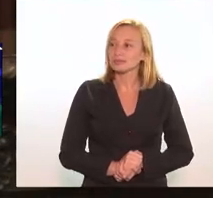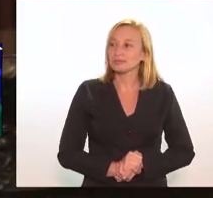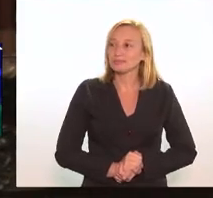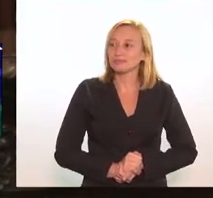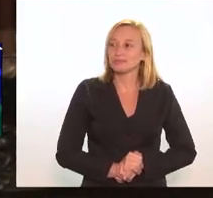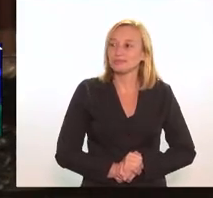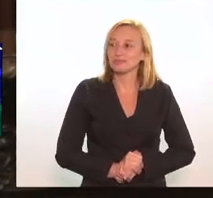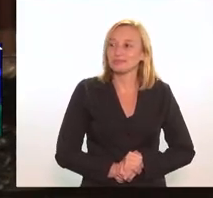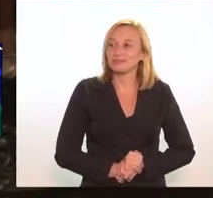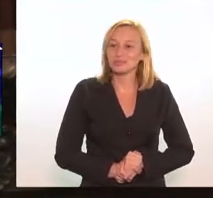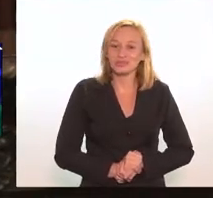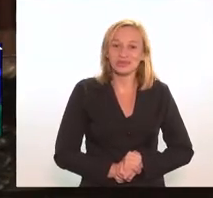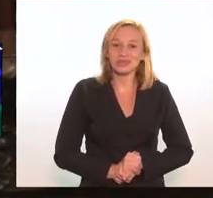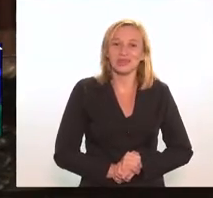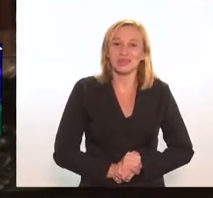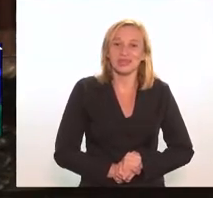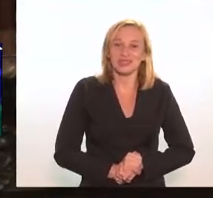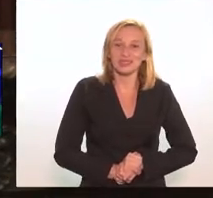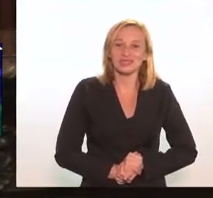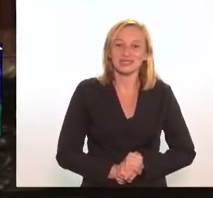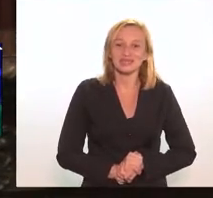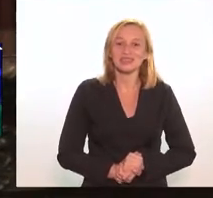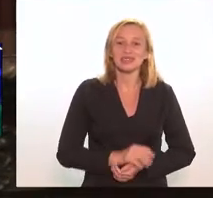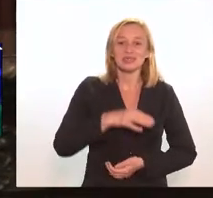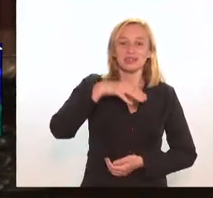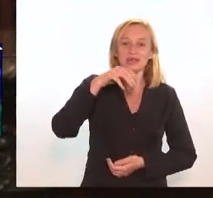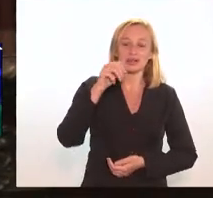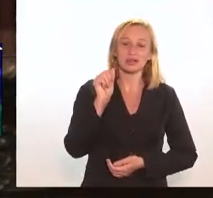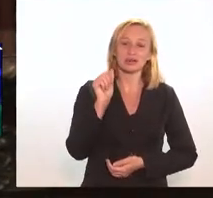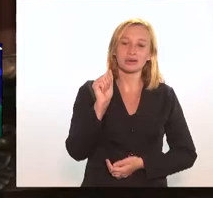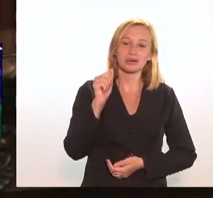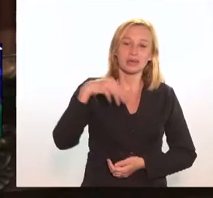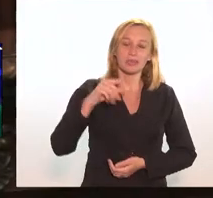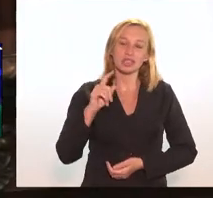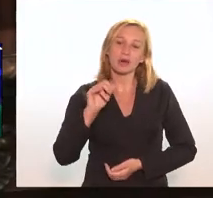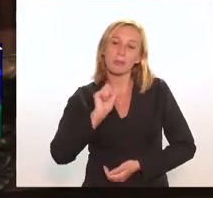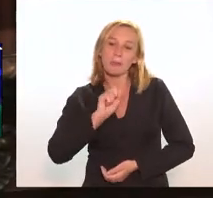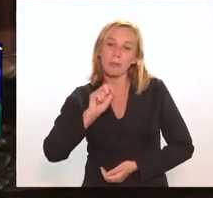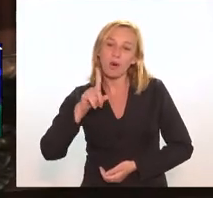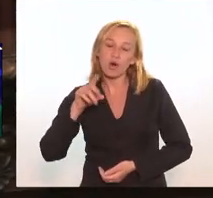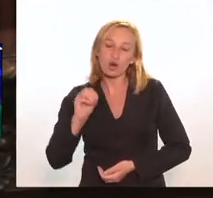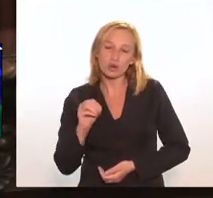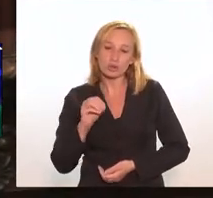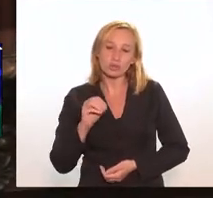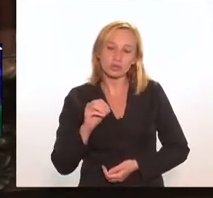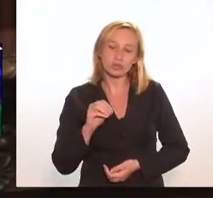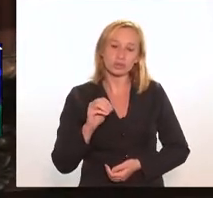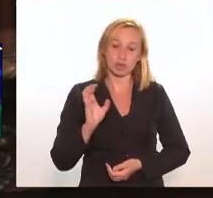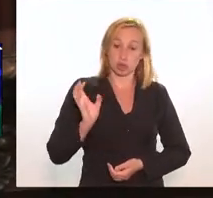O mais alto monopólio capitalista multibilionário,